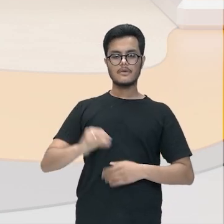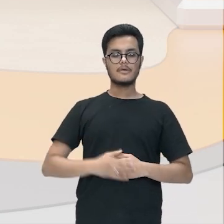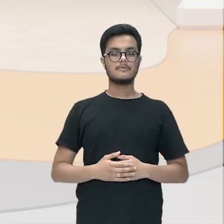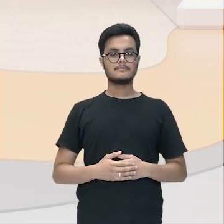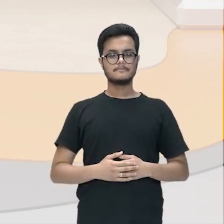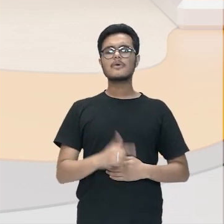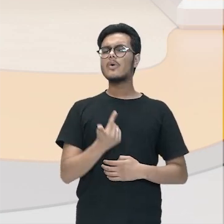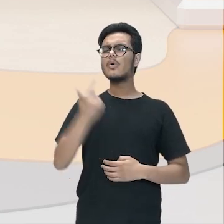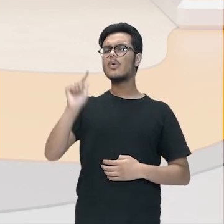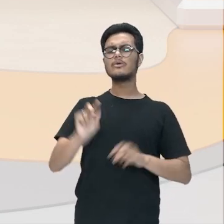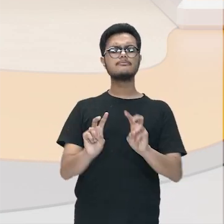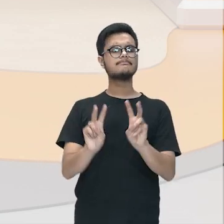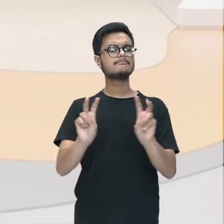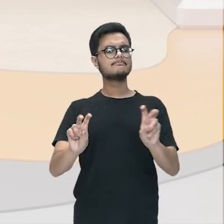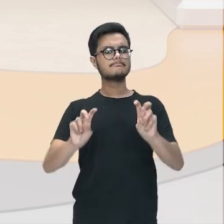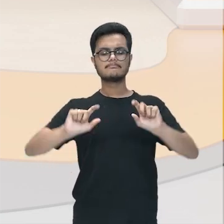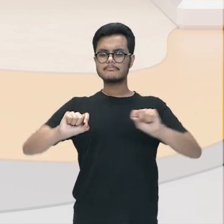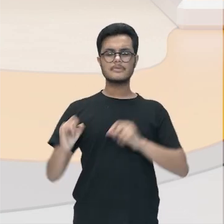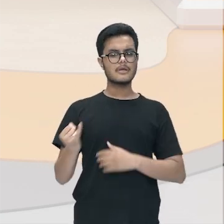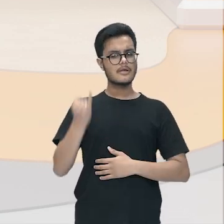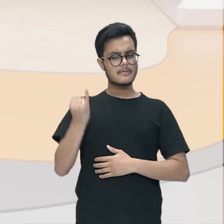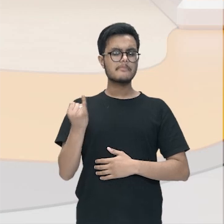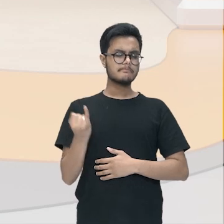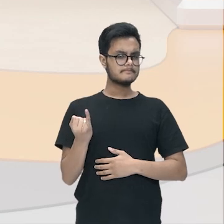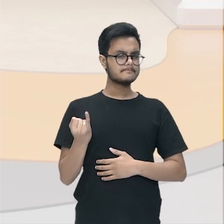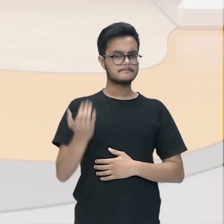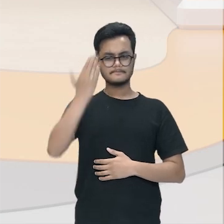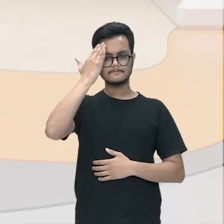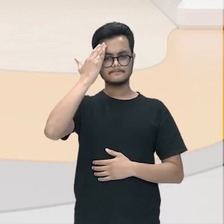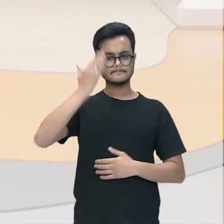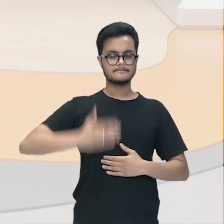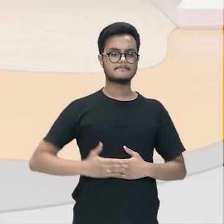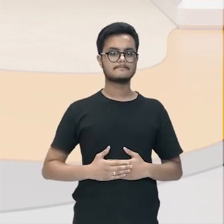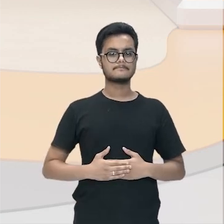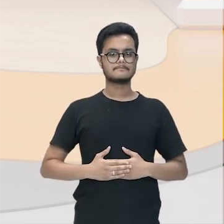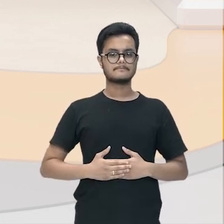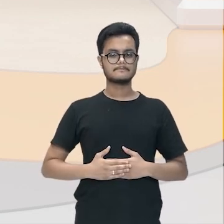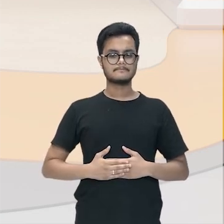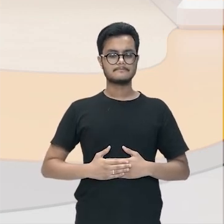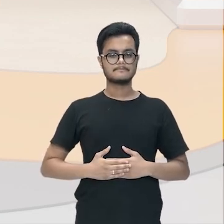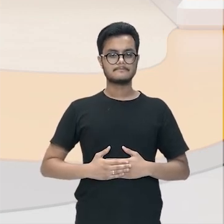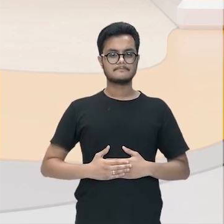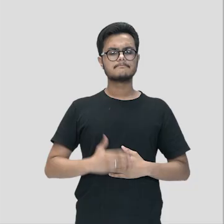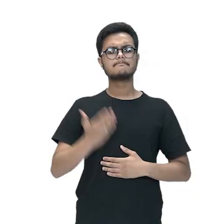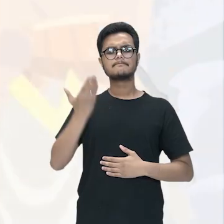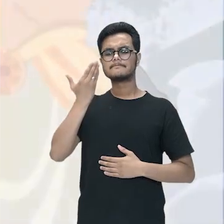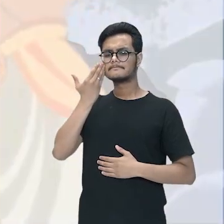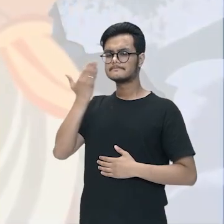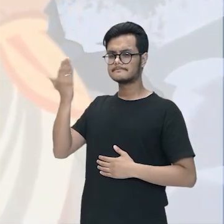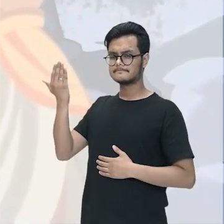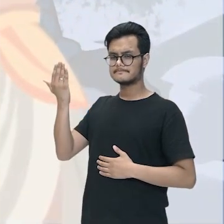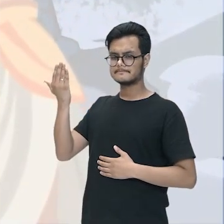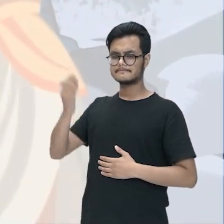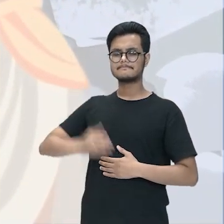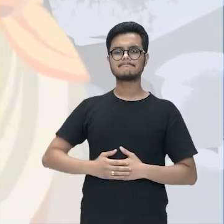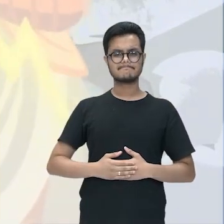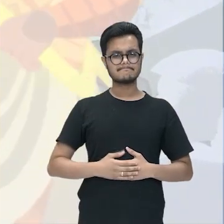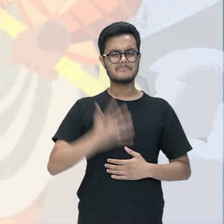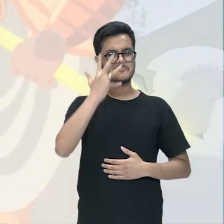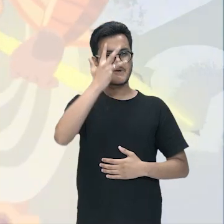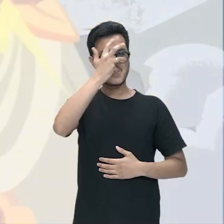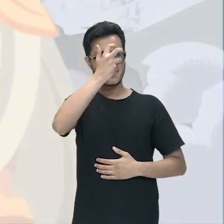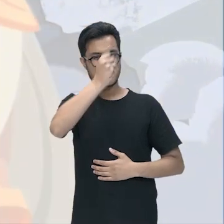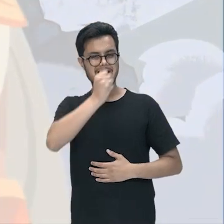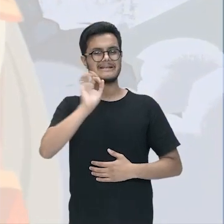outra temática bem interessante e importante dentro desse mundo greco-romano, acompanha comigo esse VTzinho. Olha só que